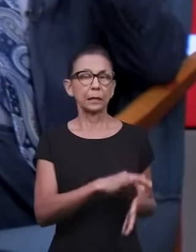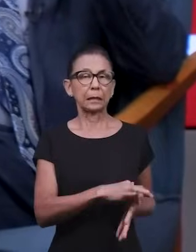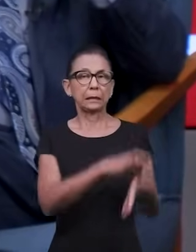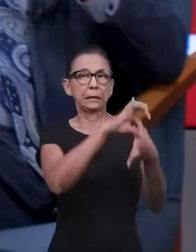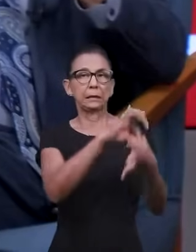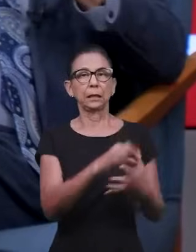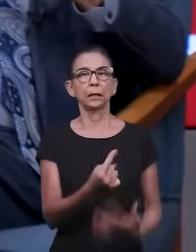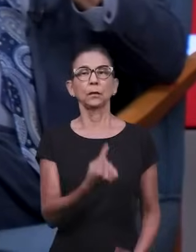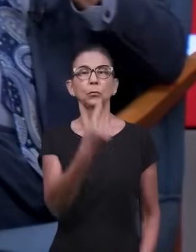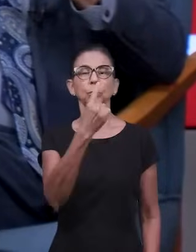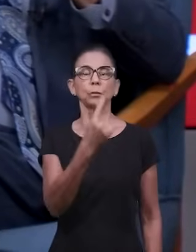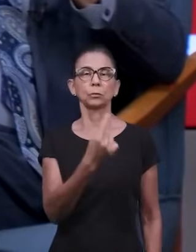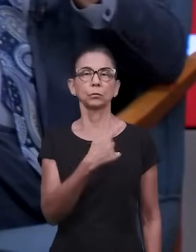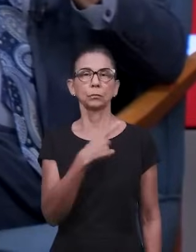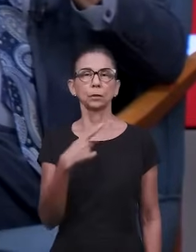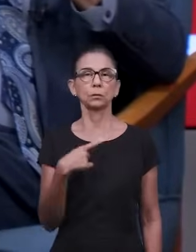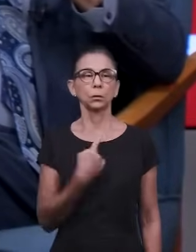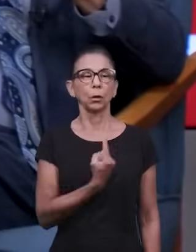porque